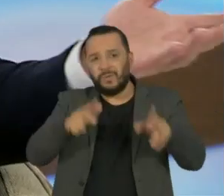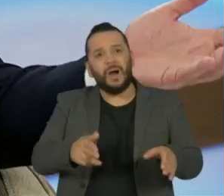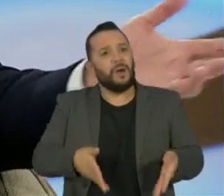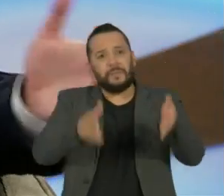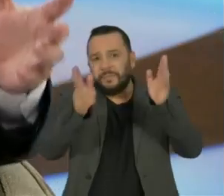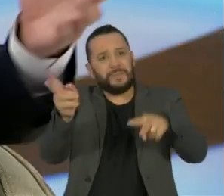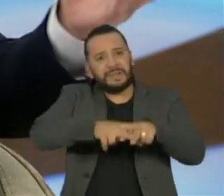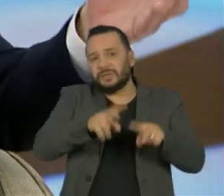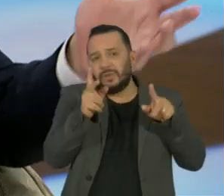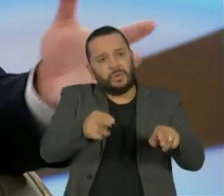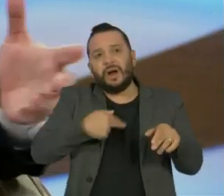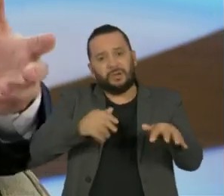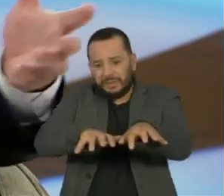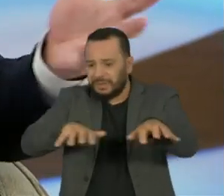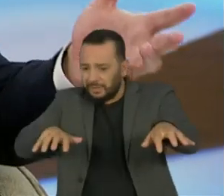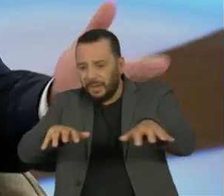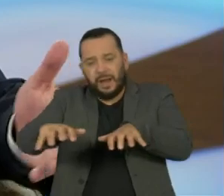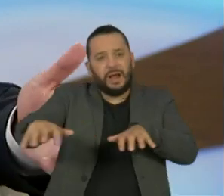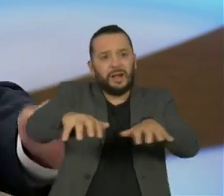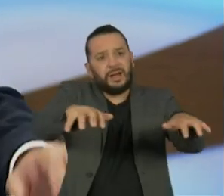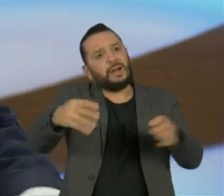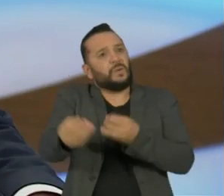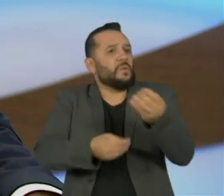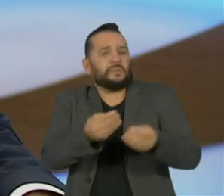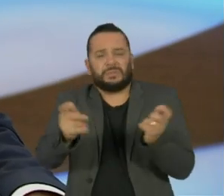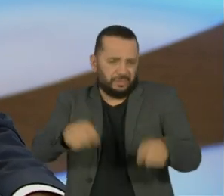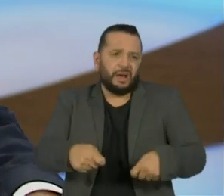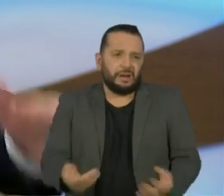de não convide um presídio tem que se ver a maneira de estruturar e isso eu disse fazer